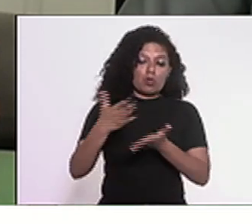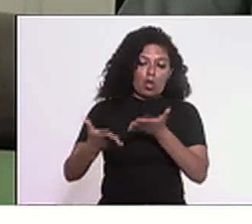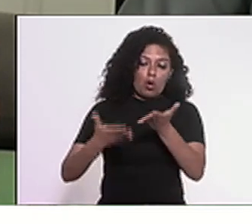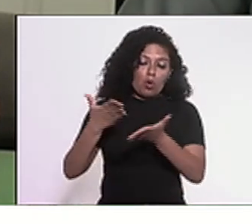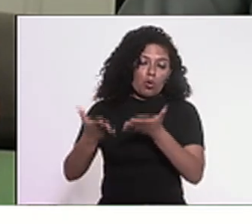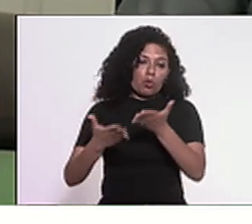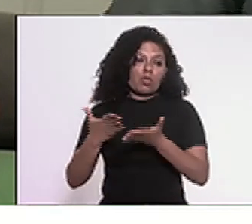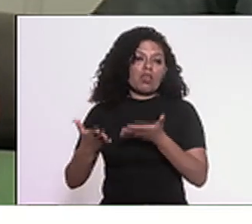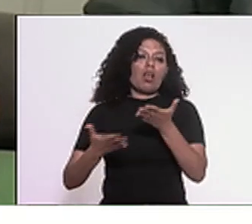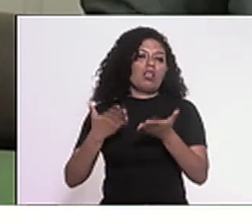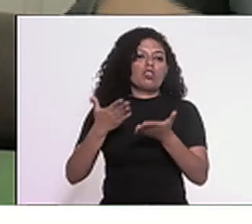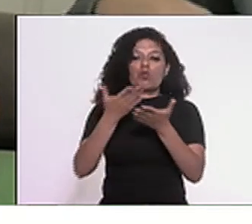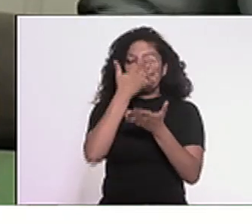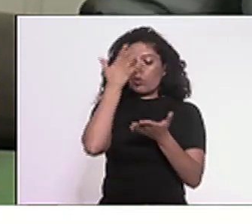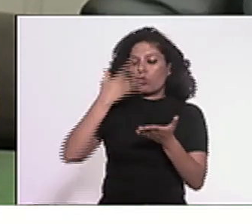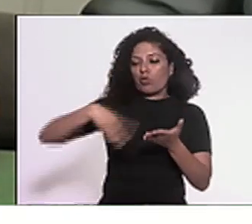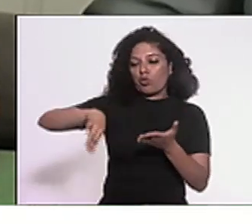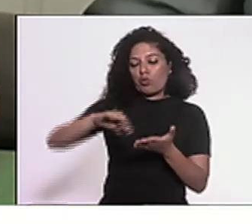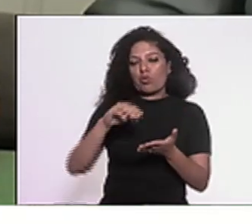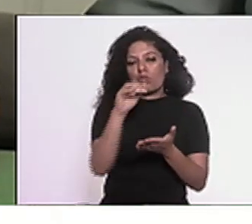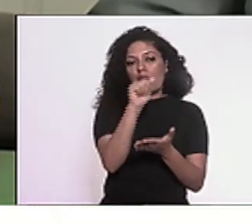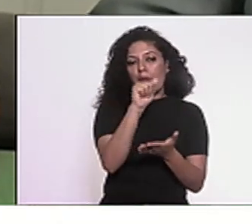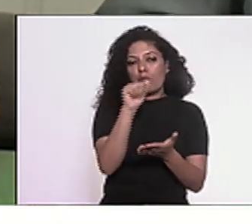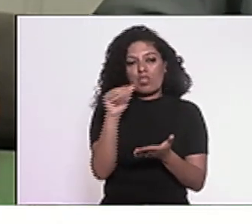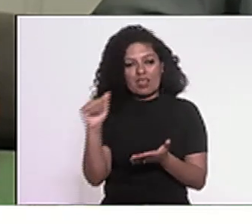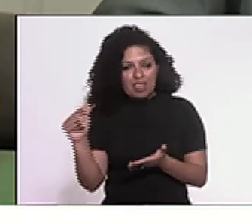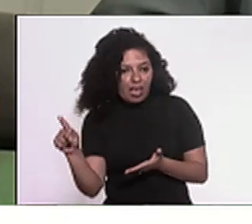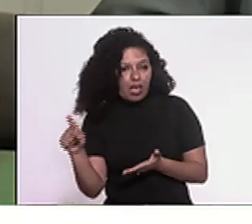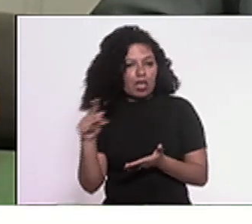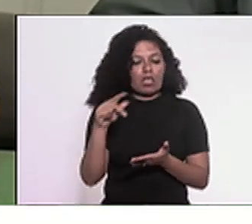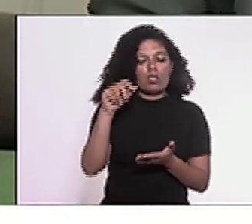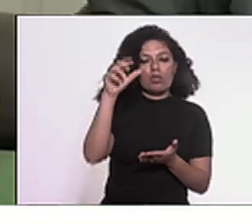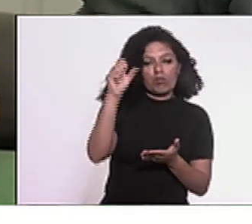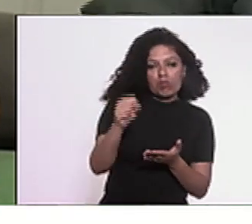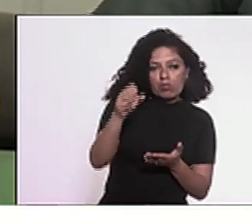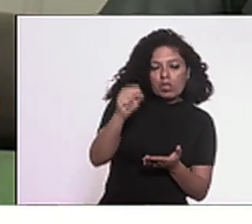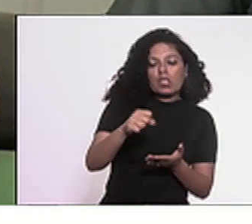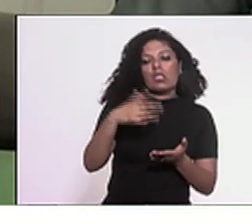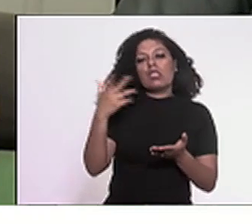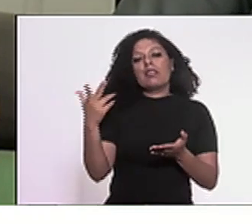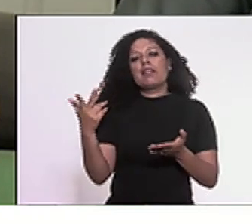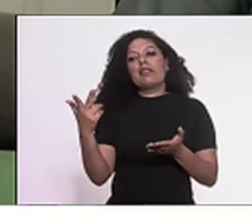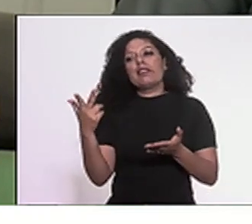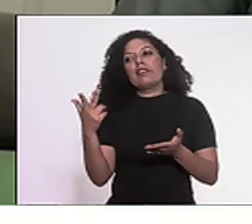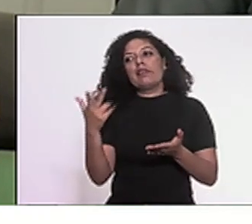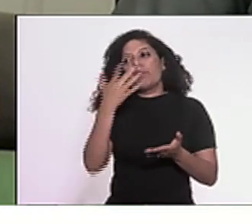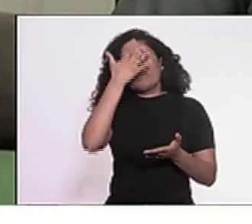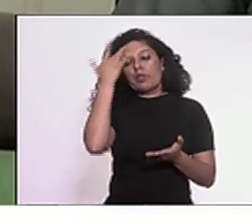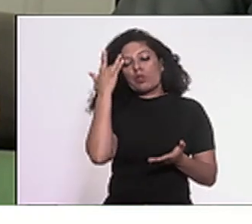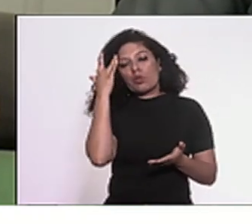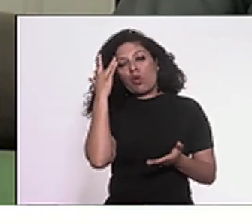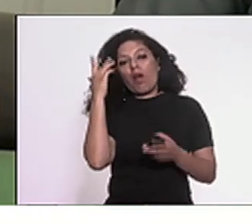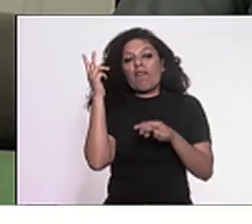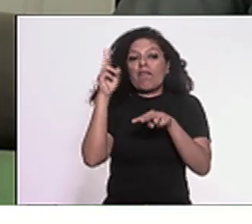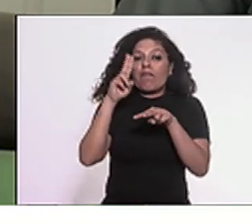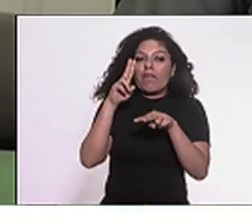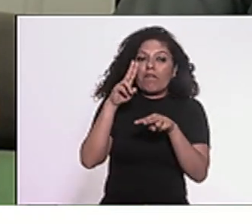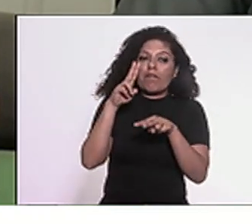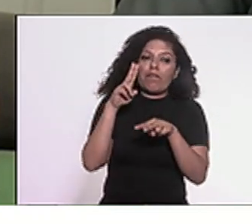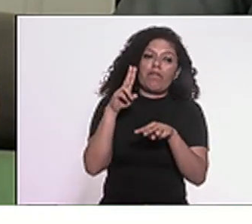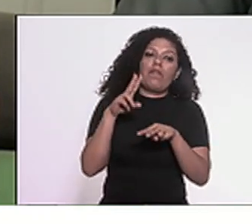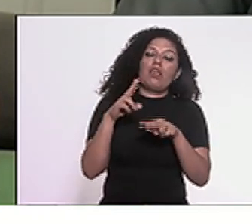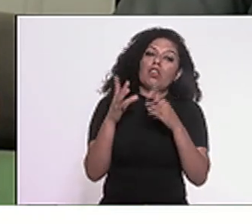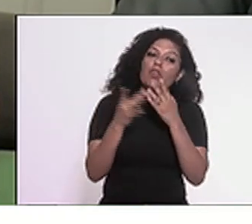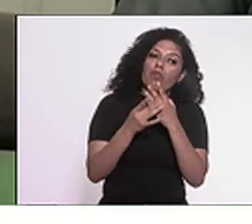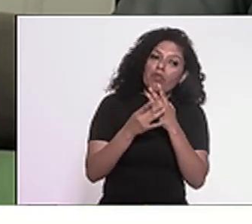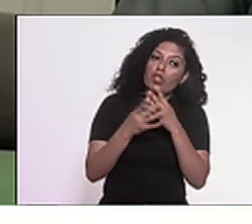nossas pensionistas ficam, né, de informação. Então, eu acho que nesse escopo do projeto poderia ser lembrado aí